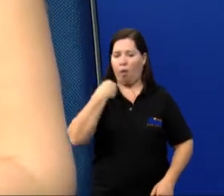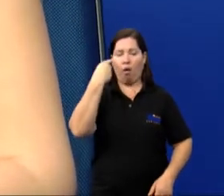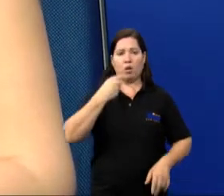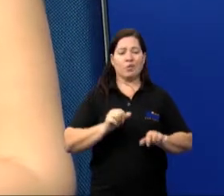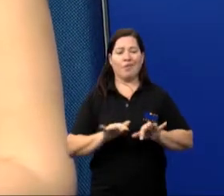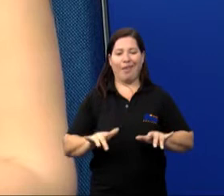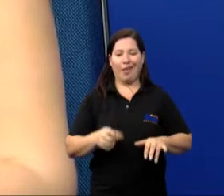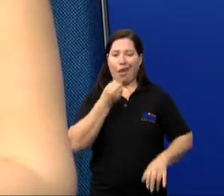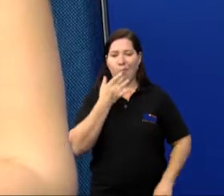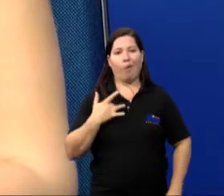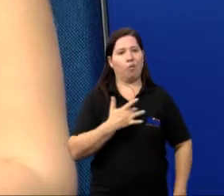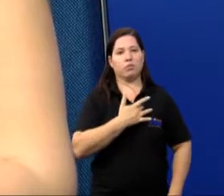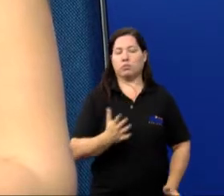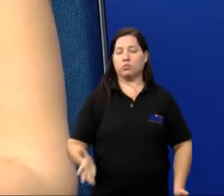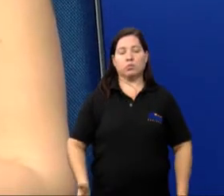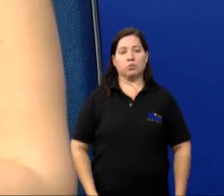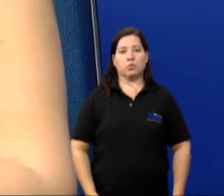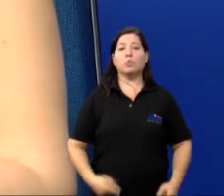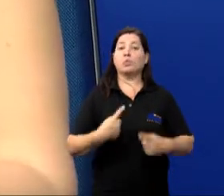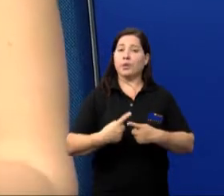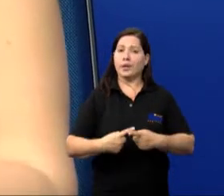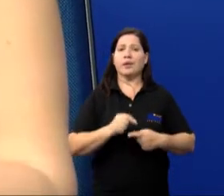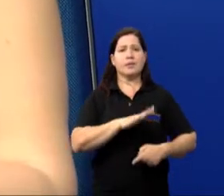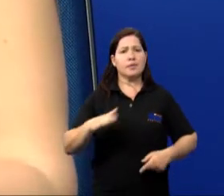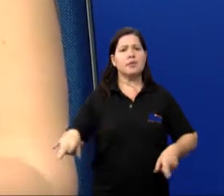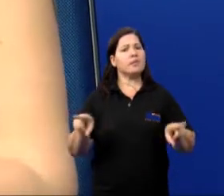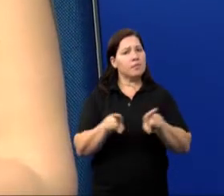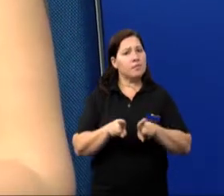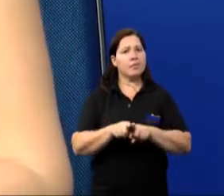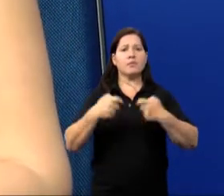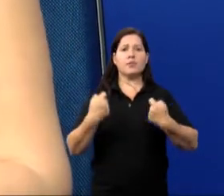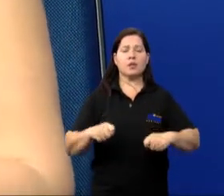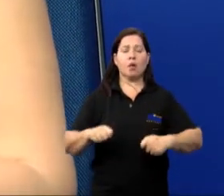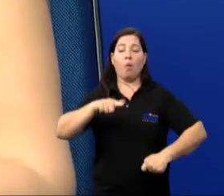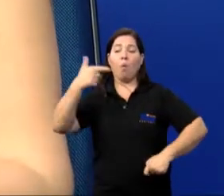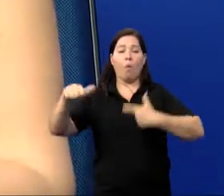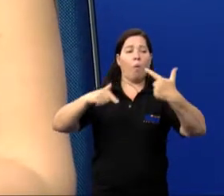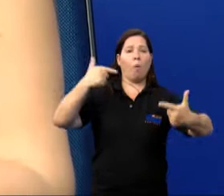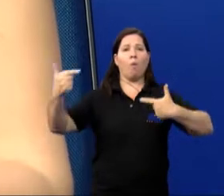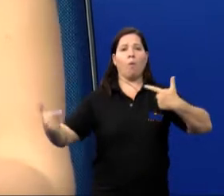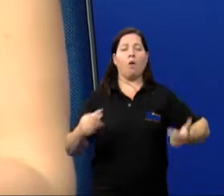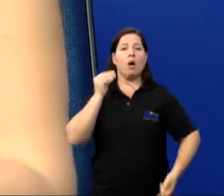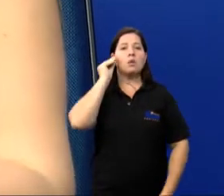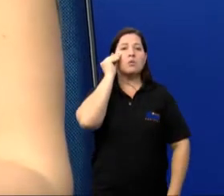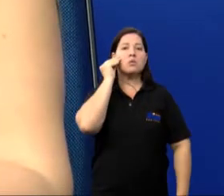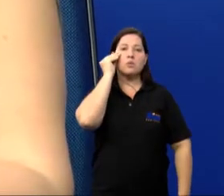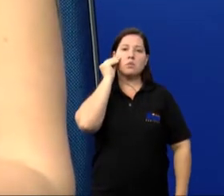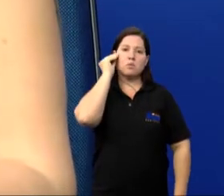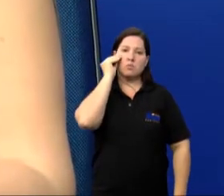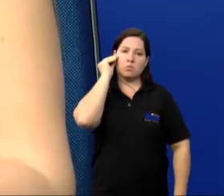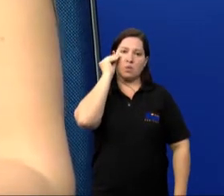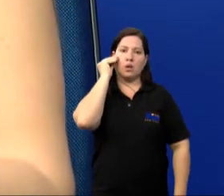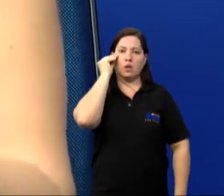Mesmo porque as crianças precisam e necessitam de outras experiências fora desse espaço tecnológico, somente isso,